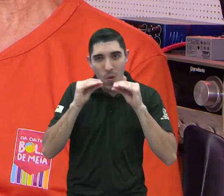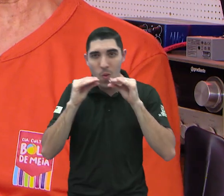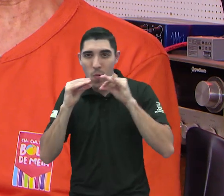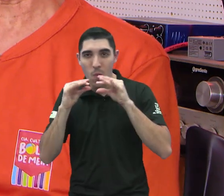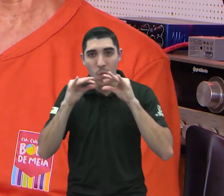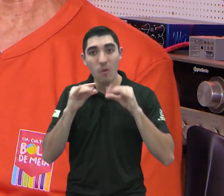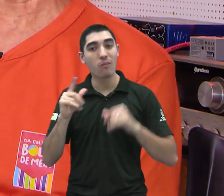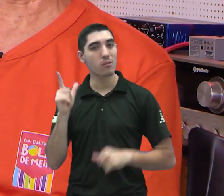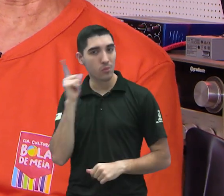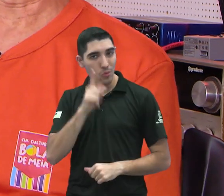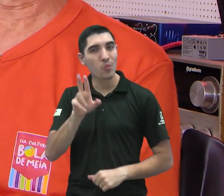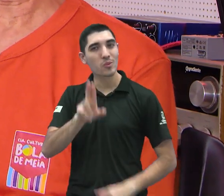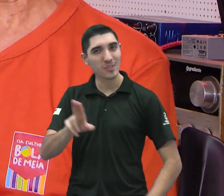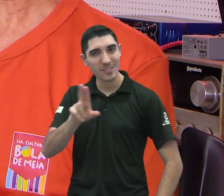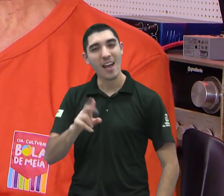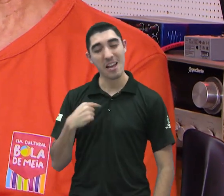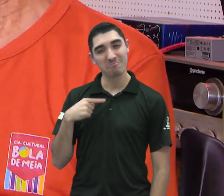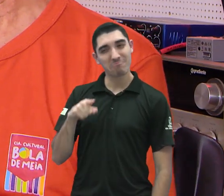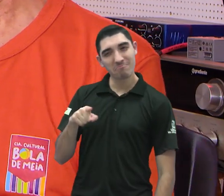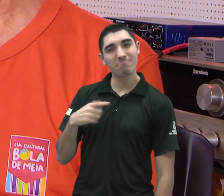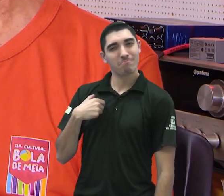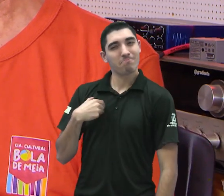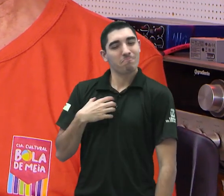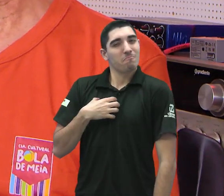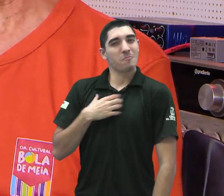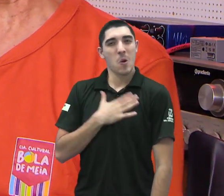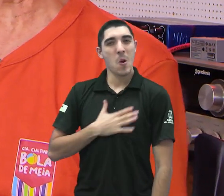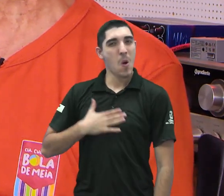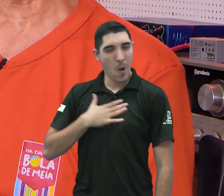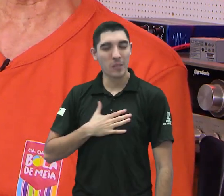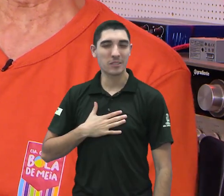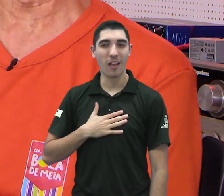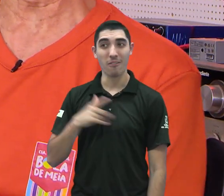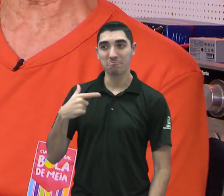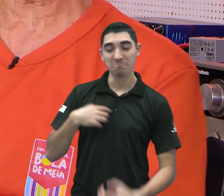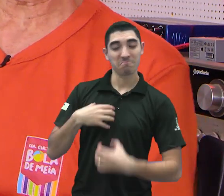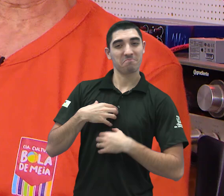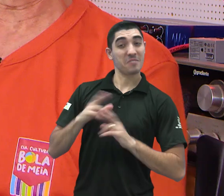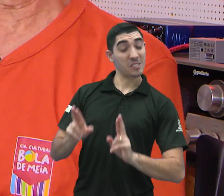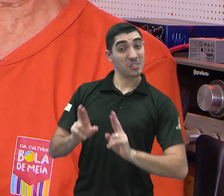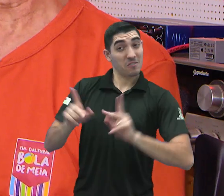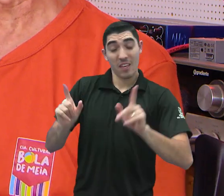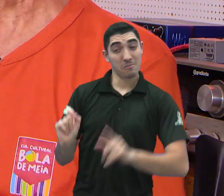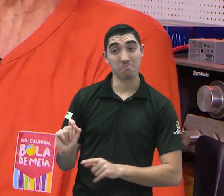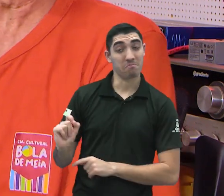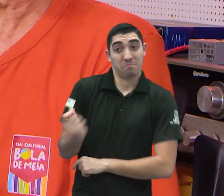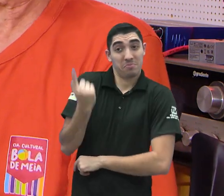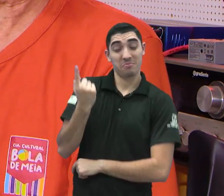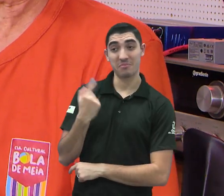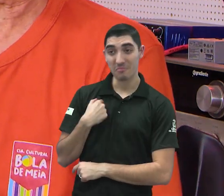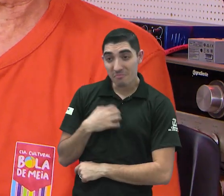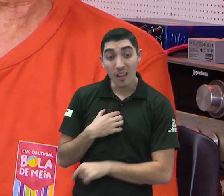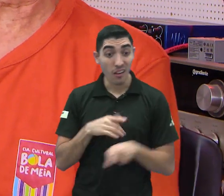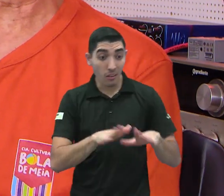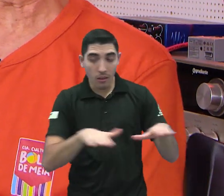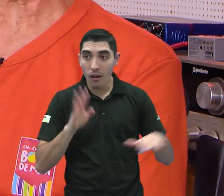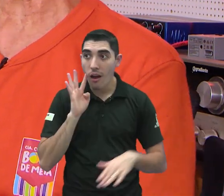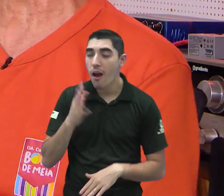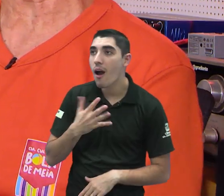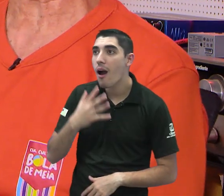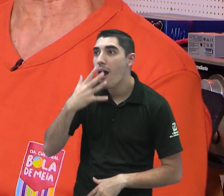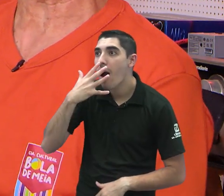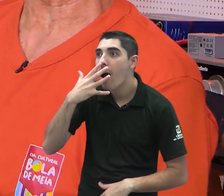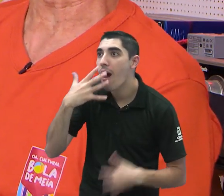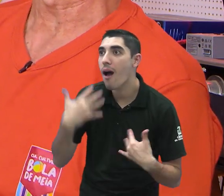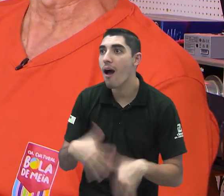flautas na animação, né? Então foi bem interessante, é bem inusitado assim, né? Isso conquista as crianças, né? Não tem como